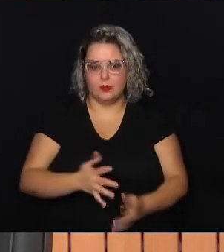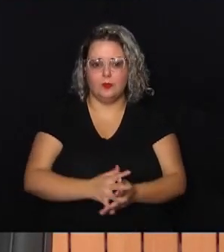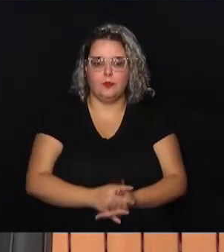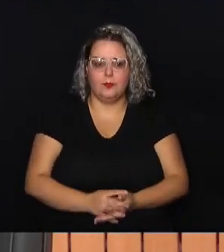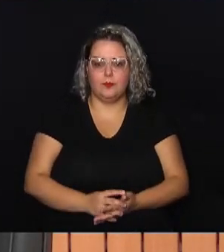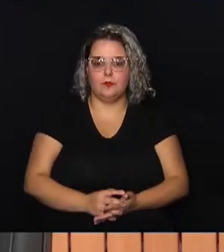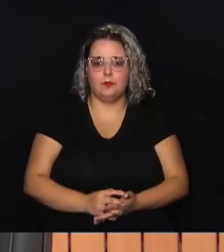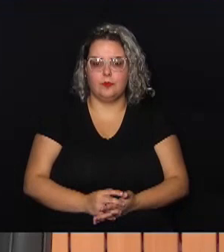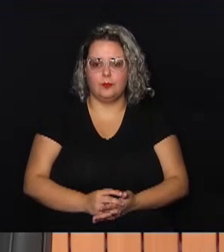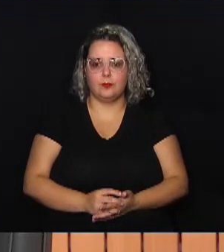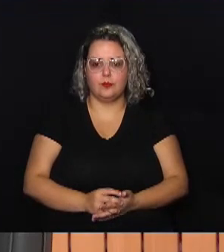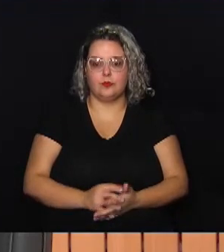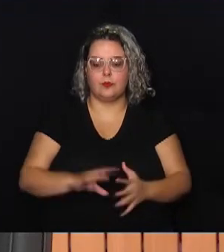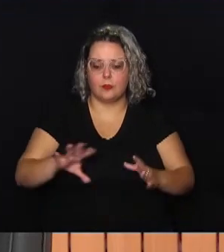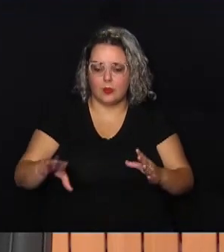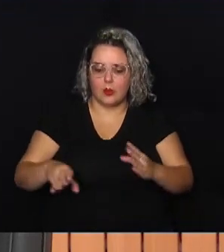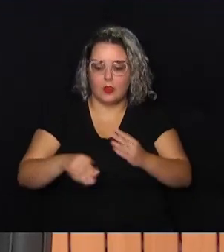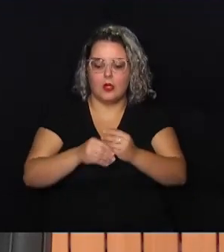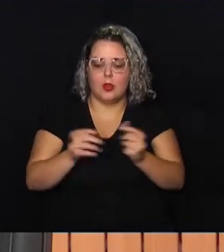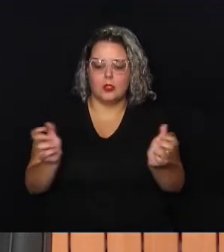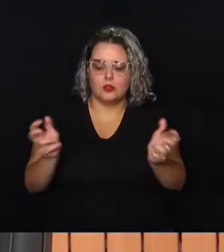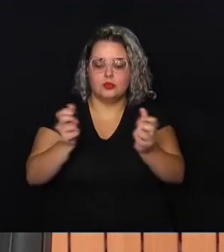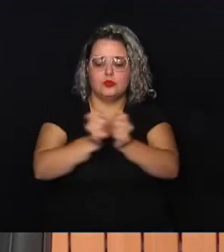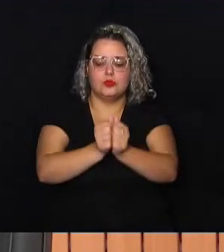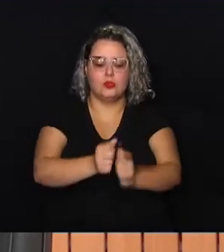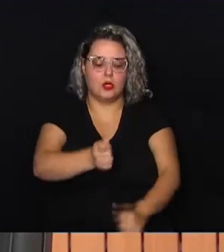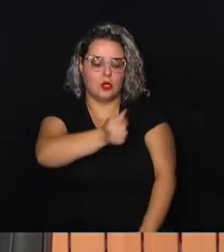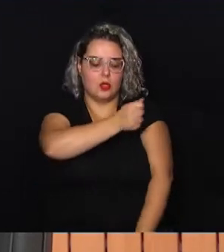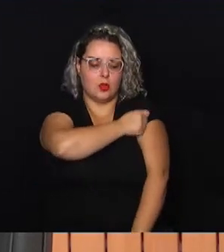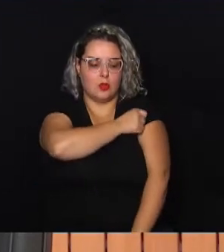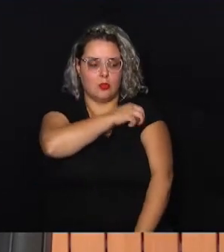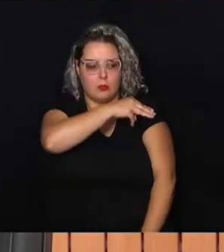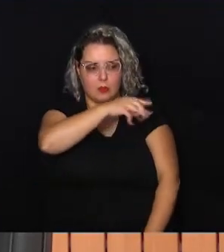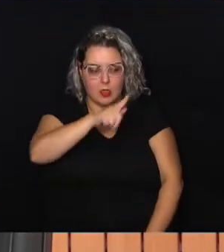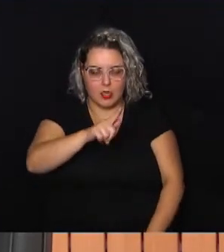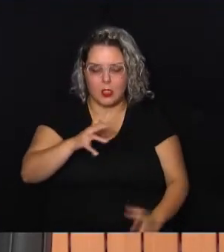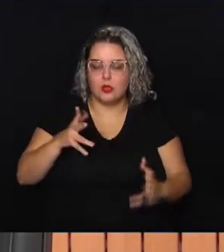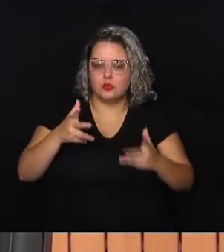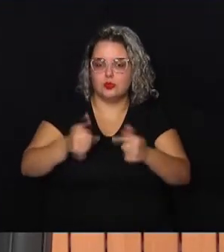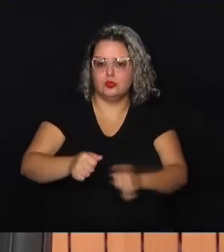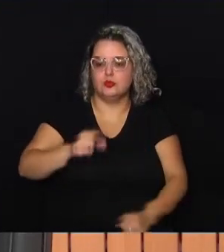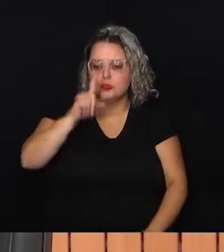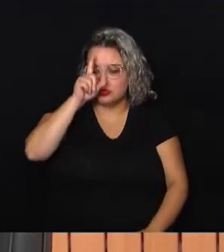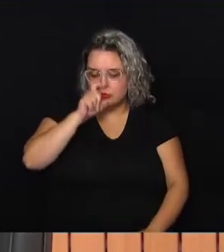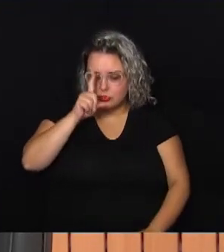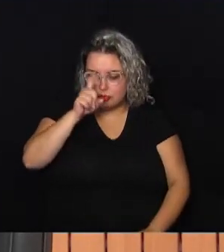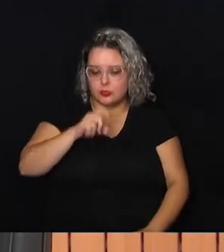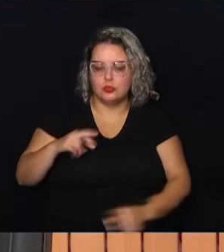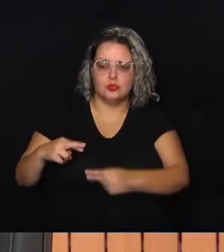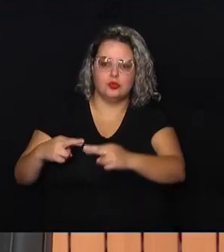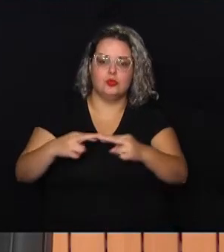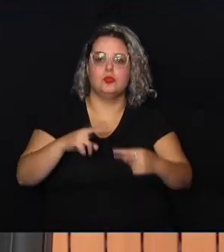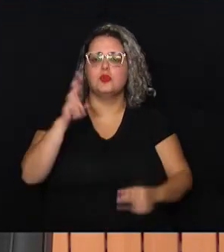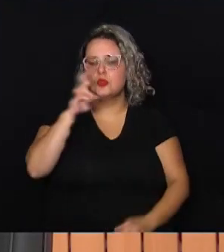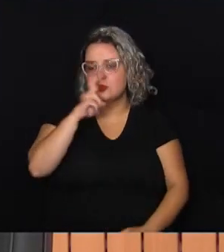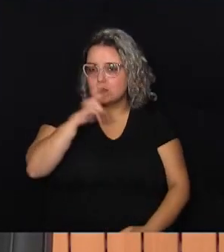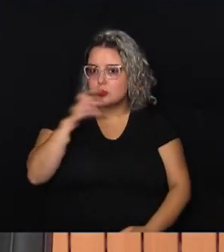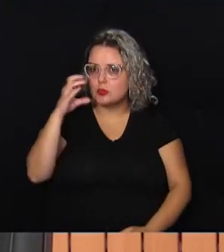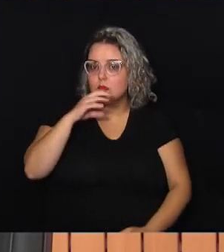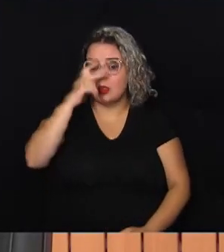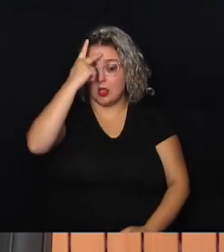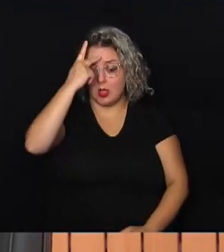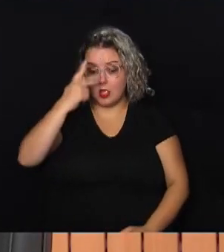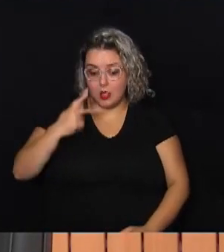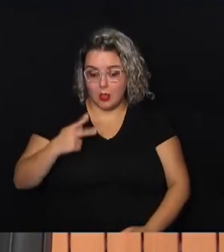a integração de toda a autarquia Mário Gatti, toda a rede hospitalar, toda a rede de urgência e emergência, na